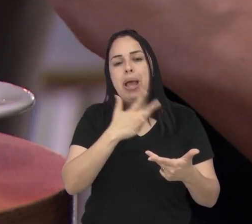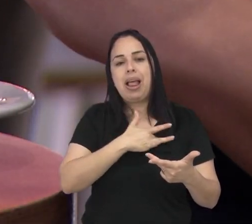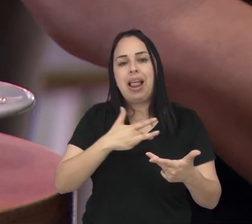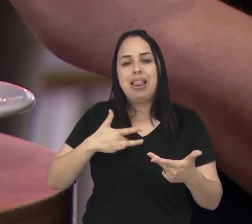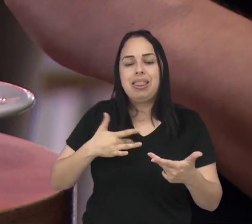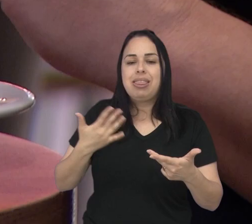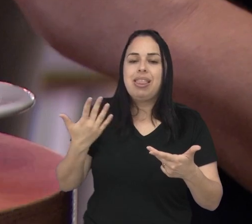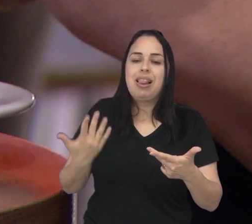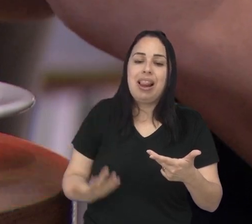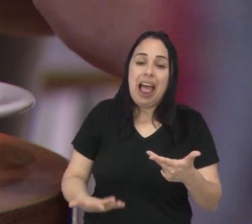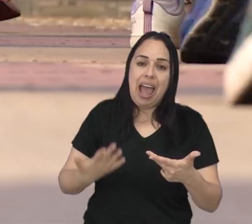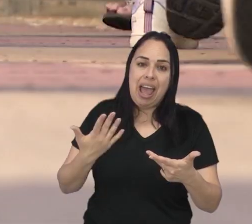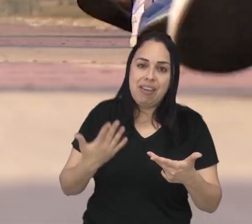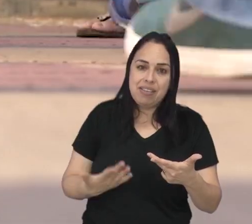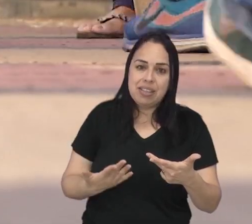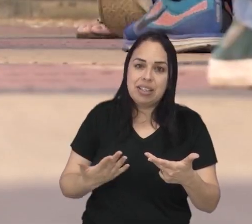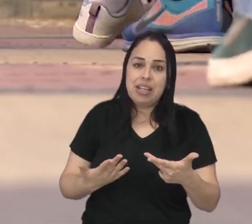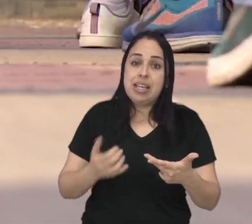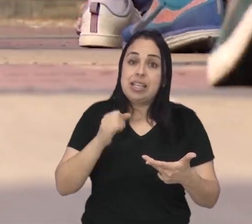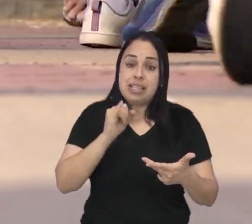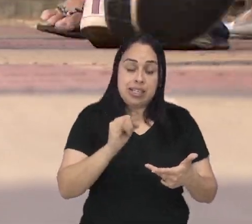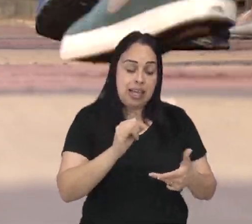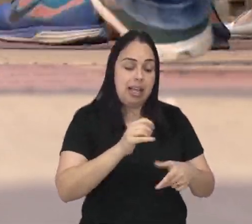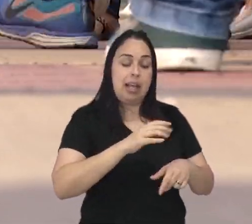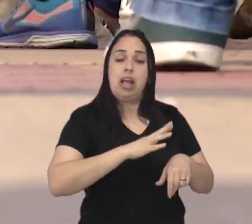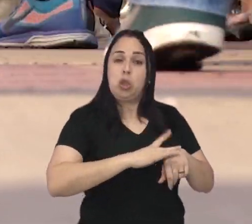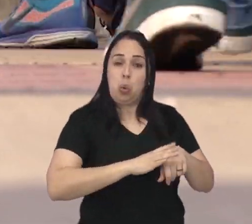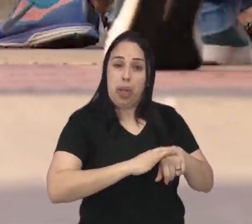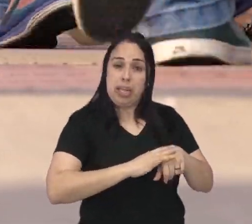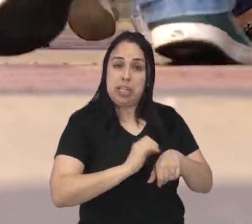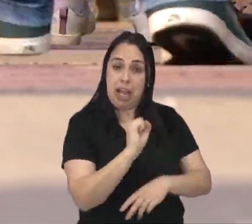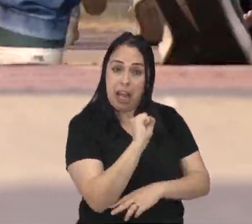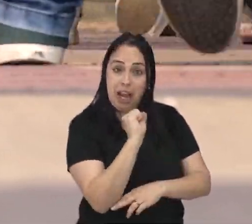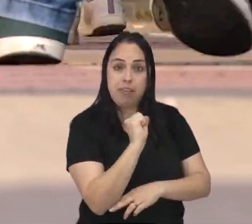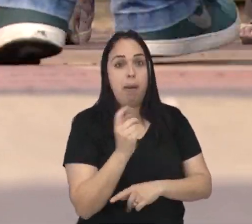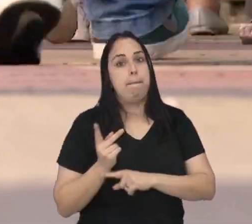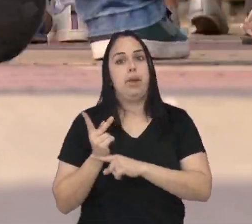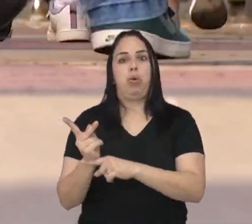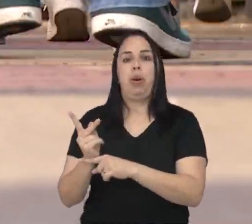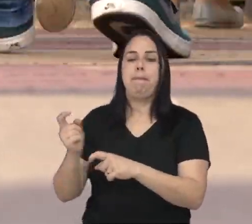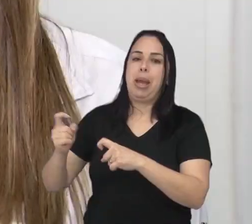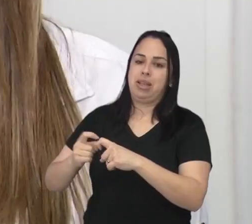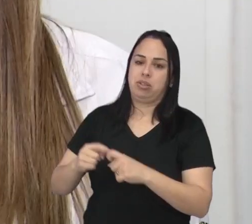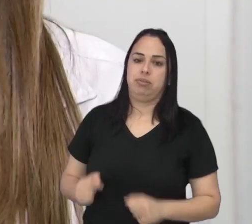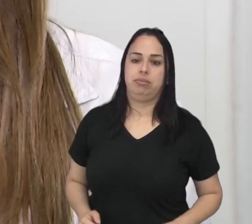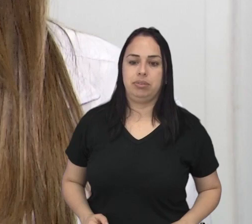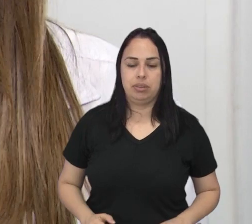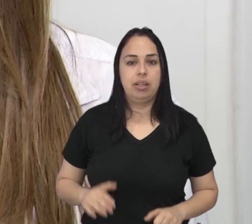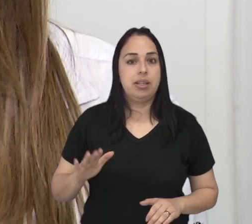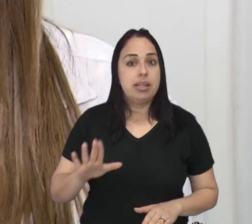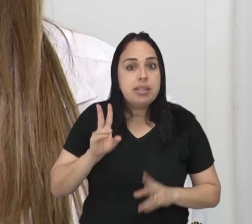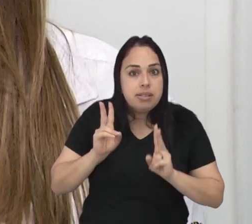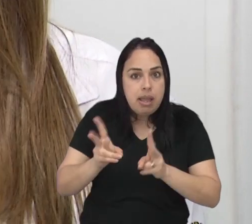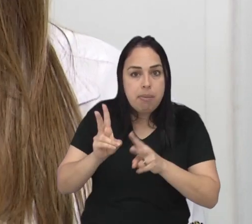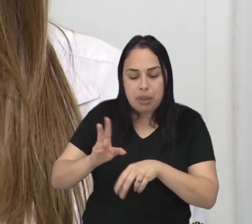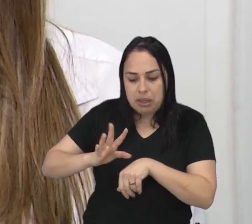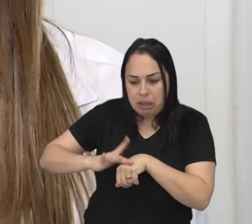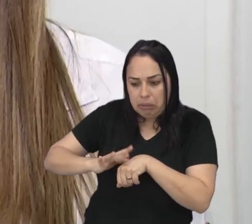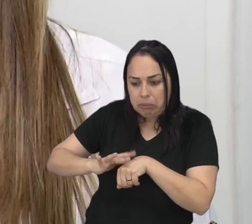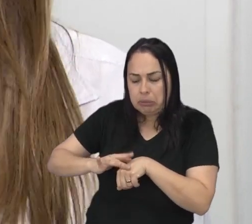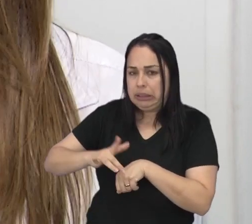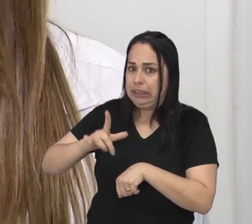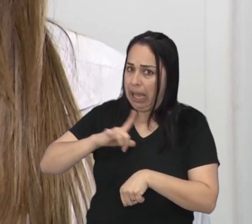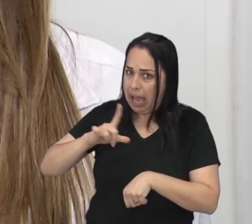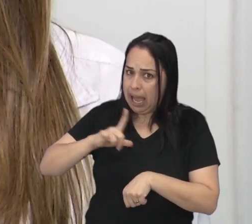uma alimentação leve. Se o quadro de saúde se complicar, procure um médico. Sempre quando a gente tem alguma patologia